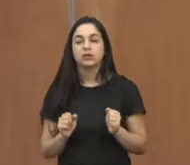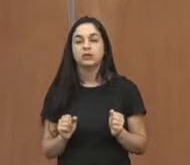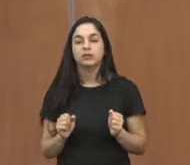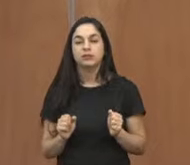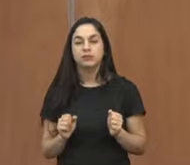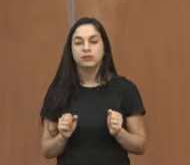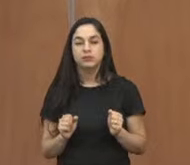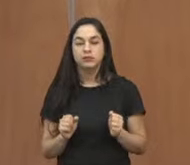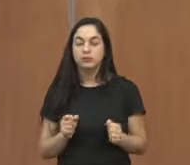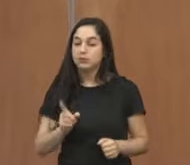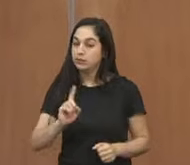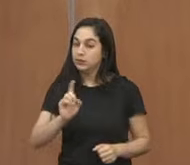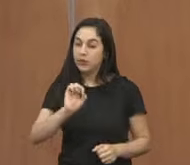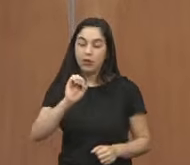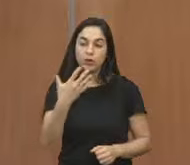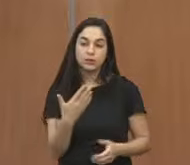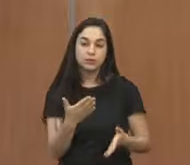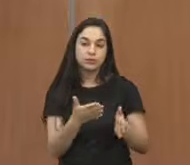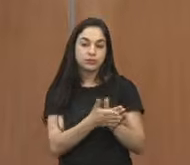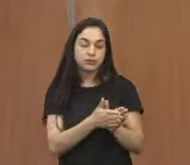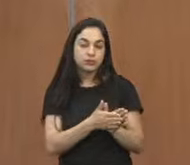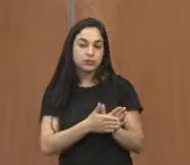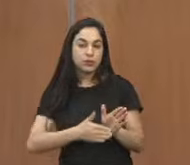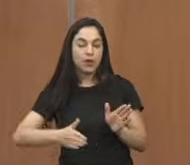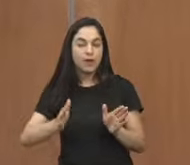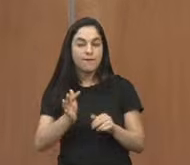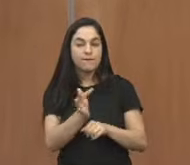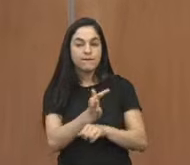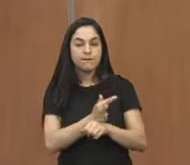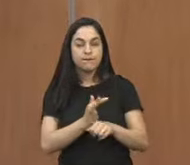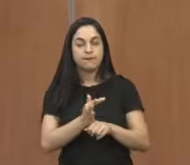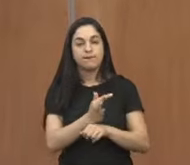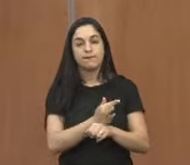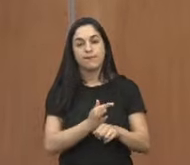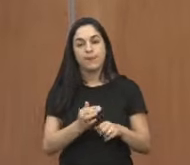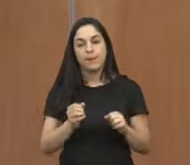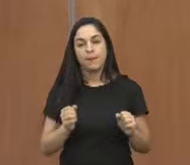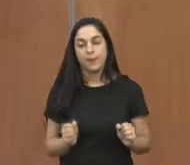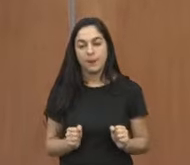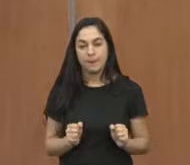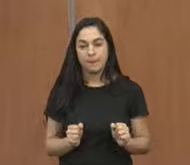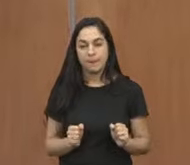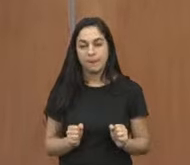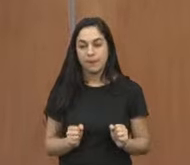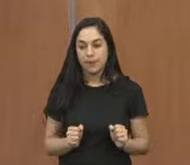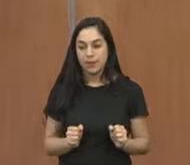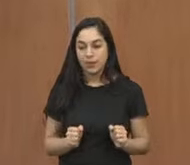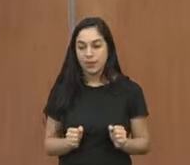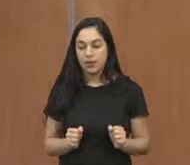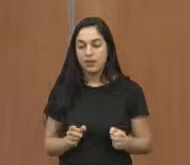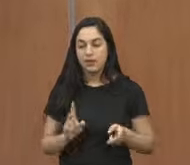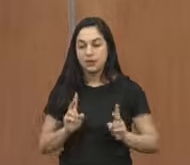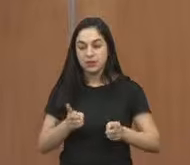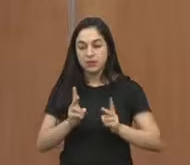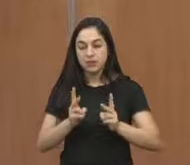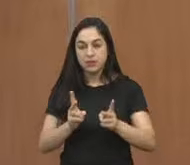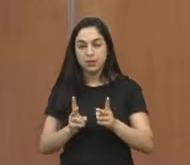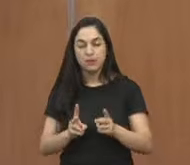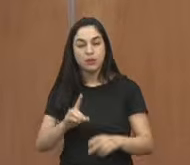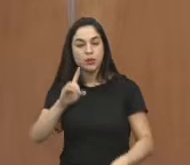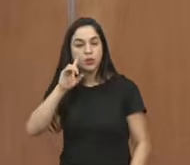correrão durante os períodos de recesso parlamentar e sempre serão contados em dias